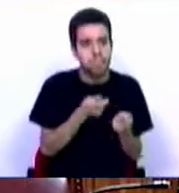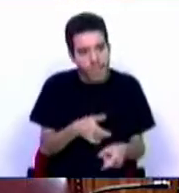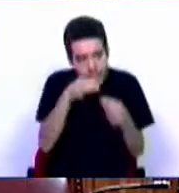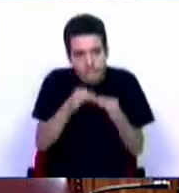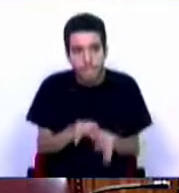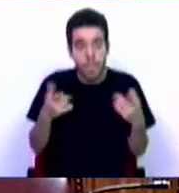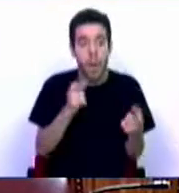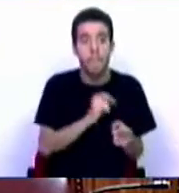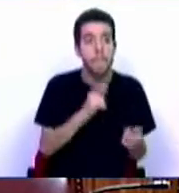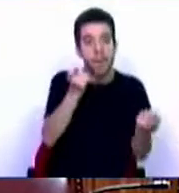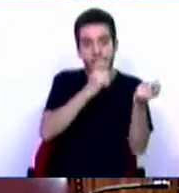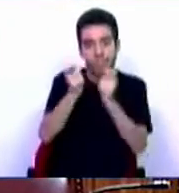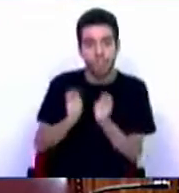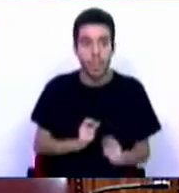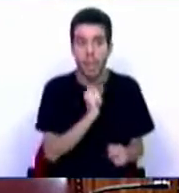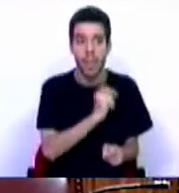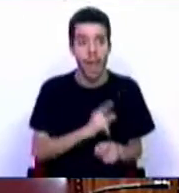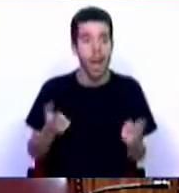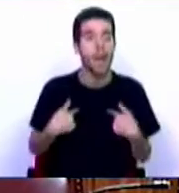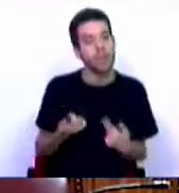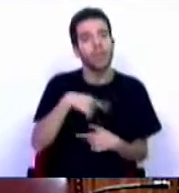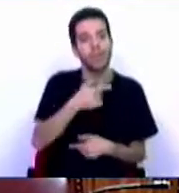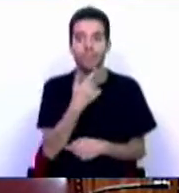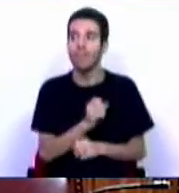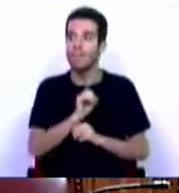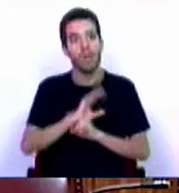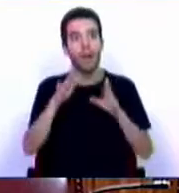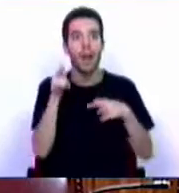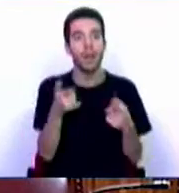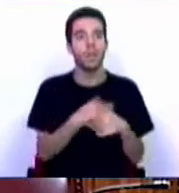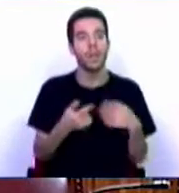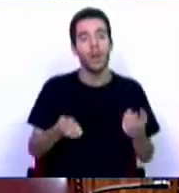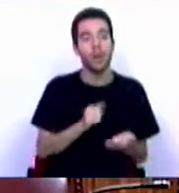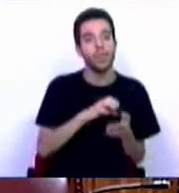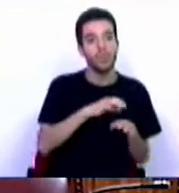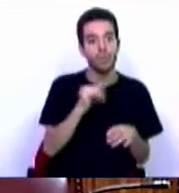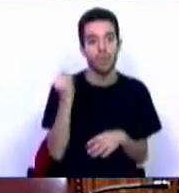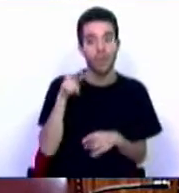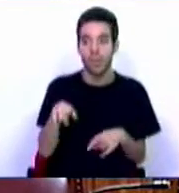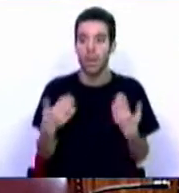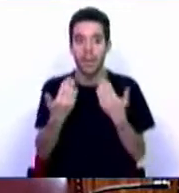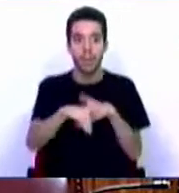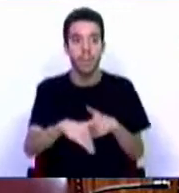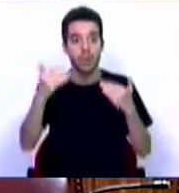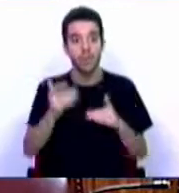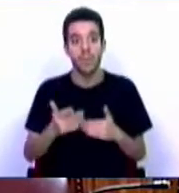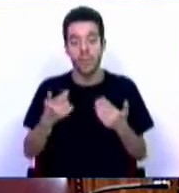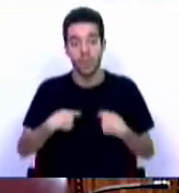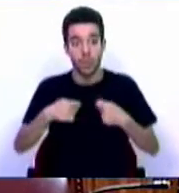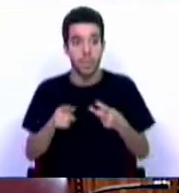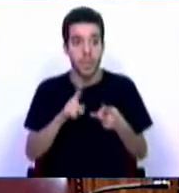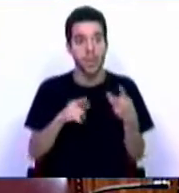ser discutíveis no pormenor, seguramente todos compreendemos porquê a necessidade do estabelecimento de limites à realização de despesa ou de haver critérios mais seguros